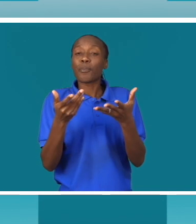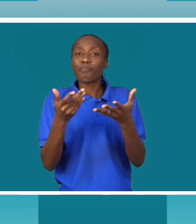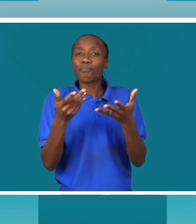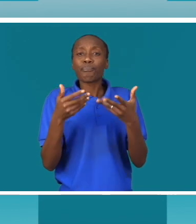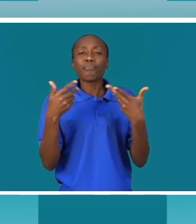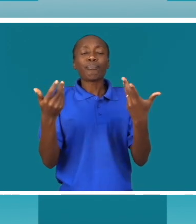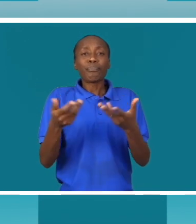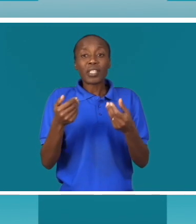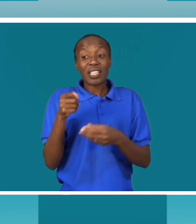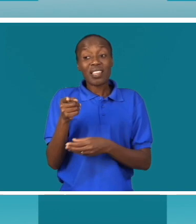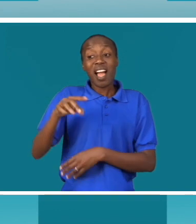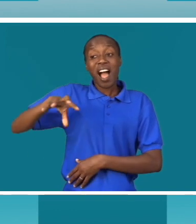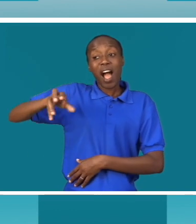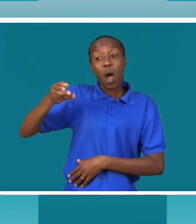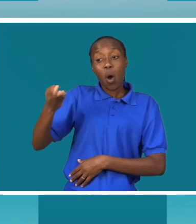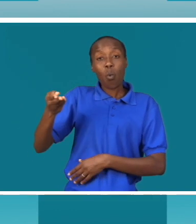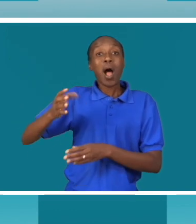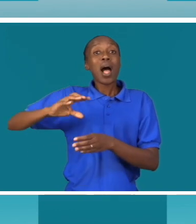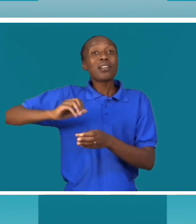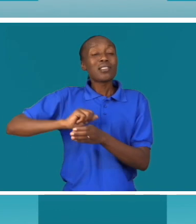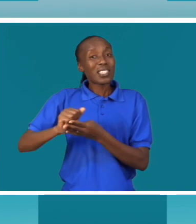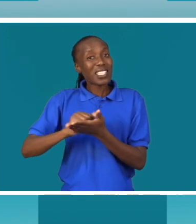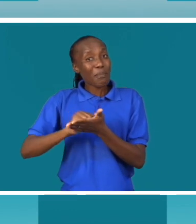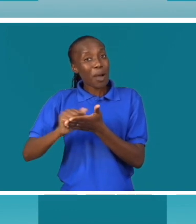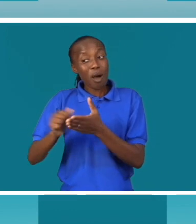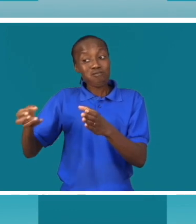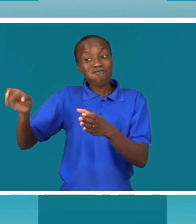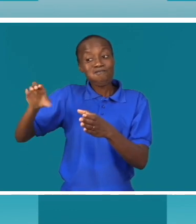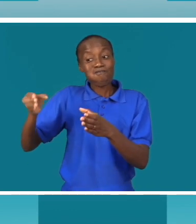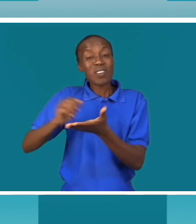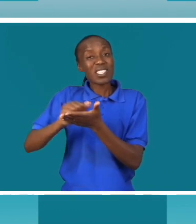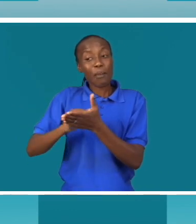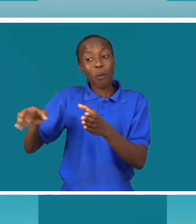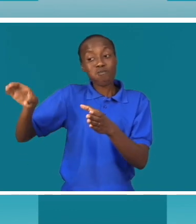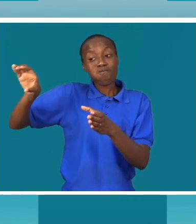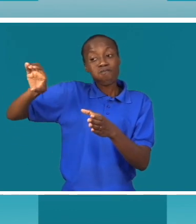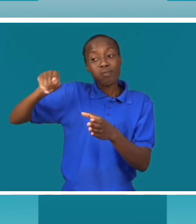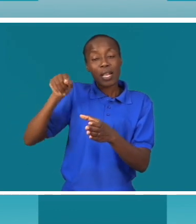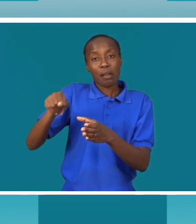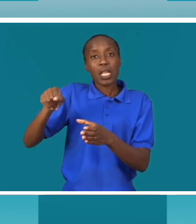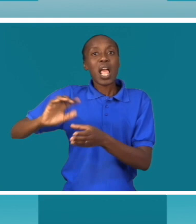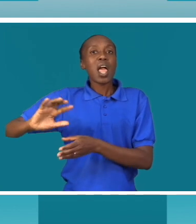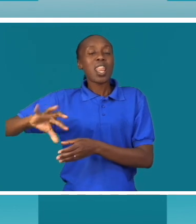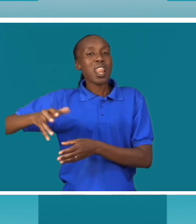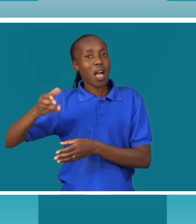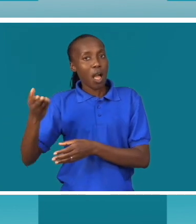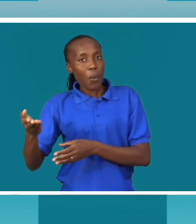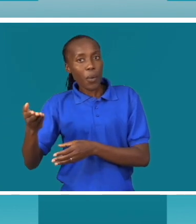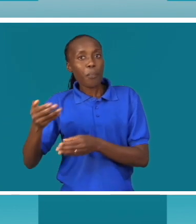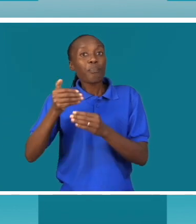Depois de cortadas, a garrafa fica quente e temos de deixá-la arrefecer. De